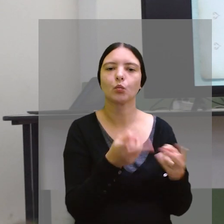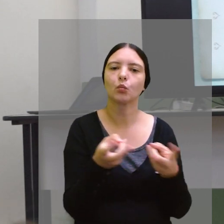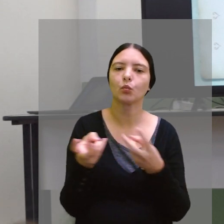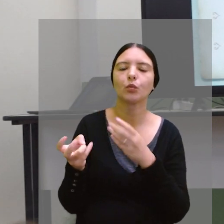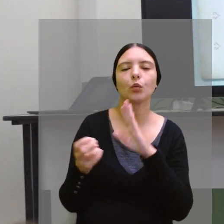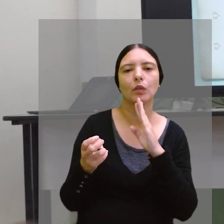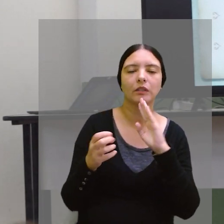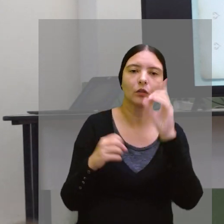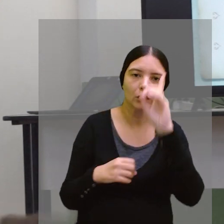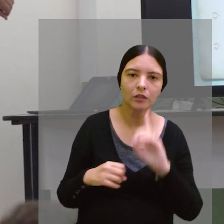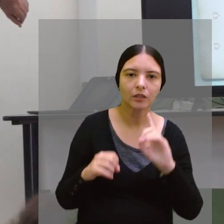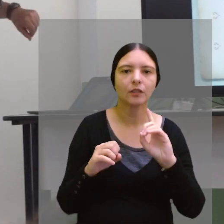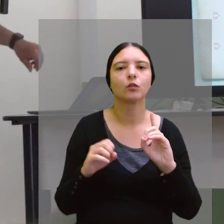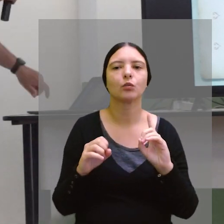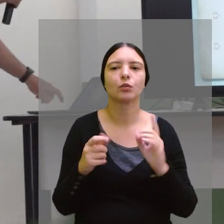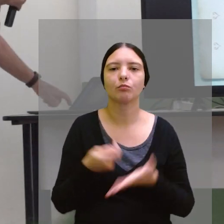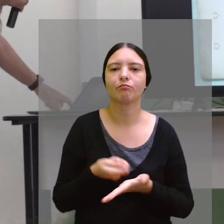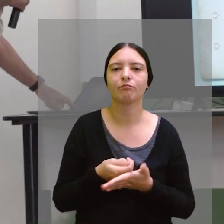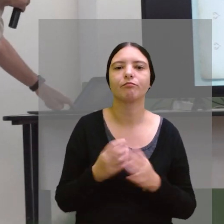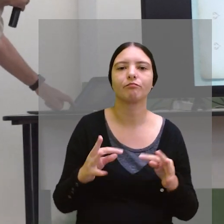os direitos e deveres.